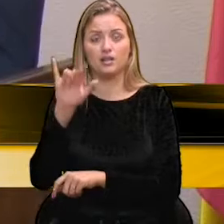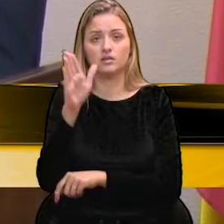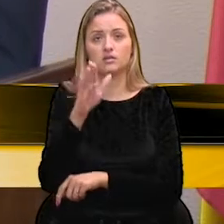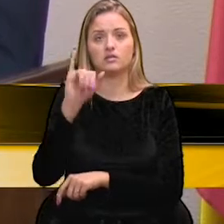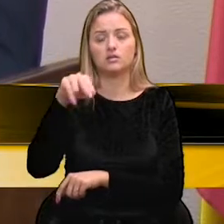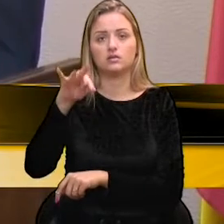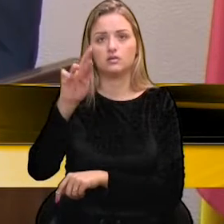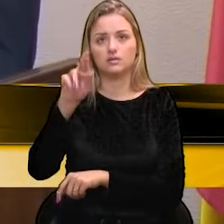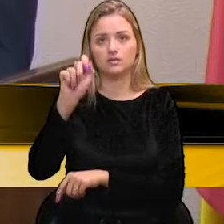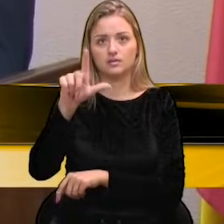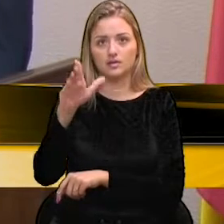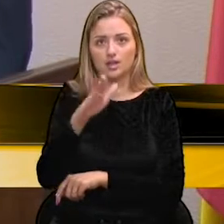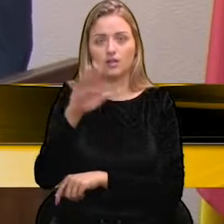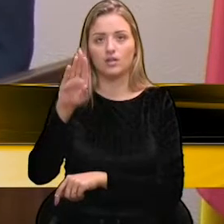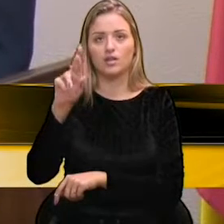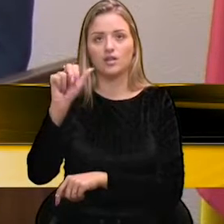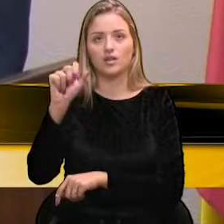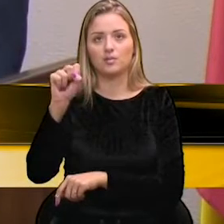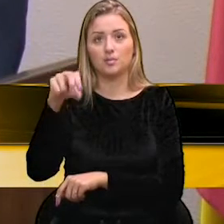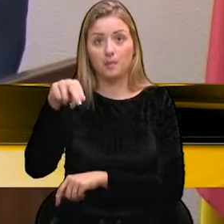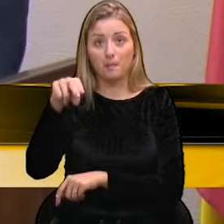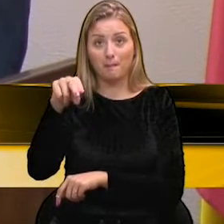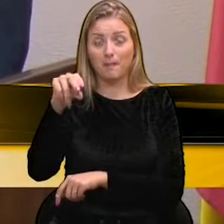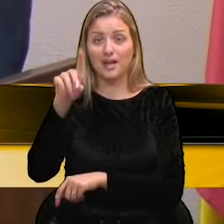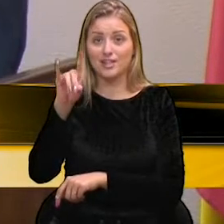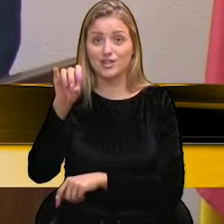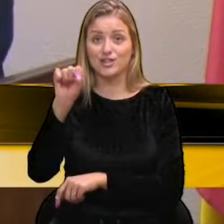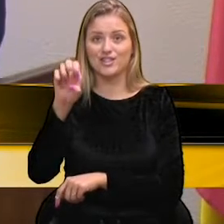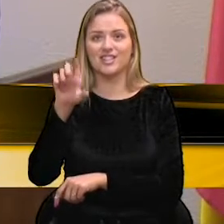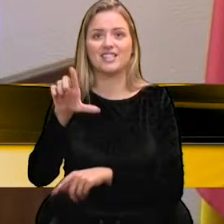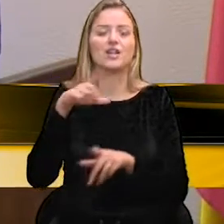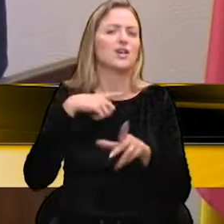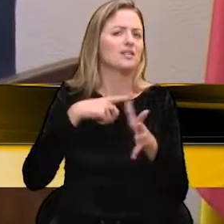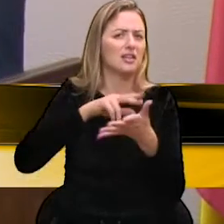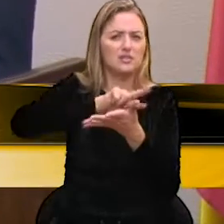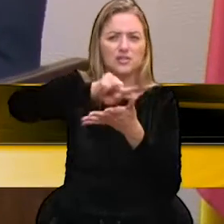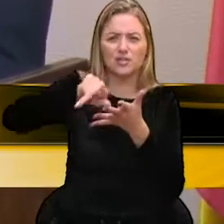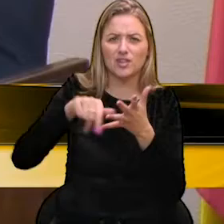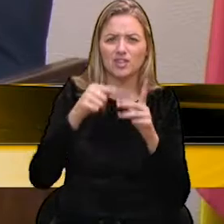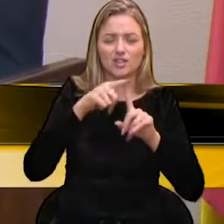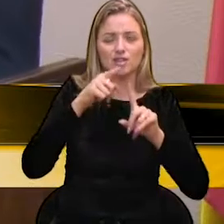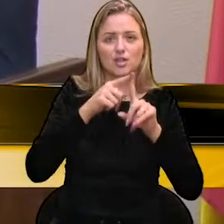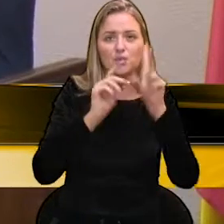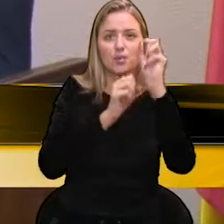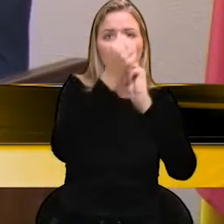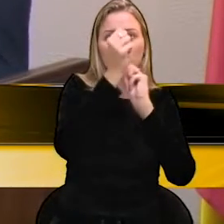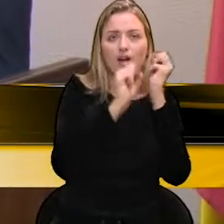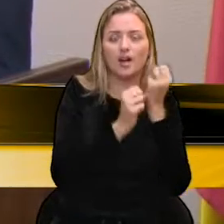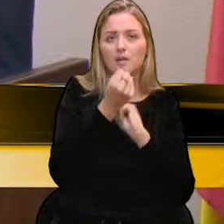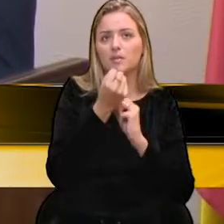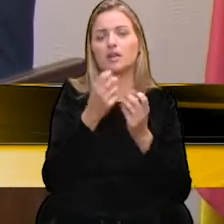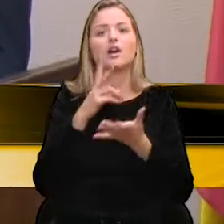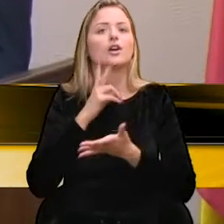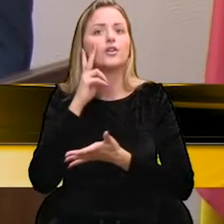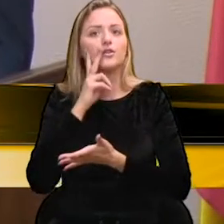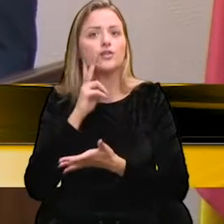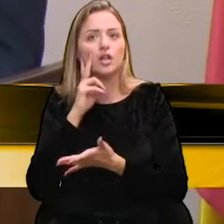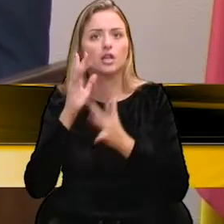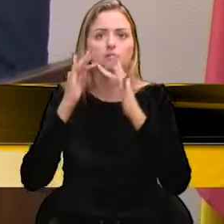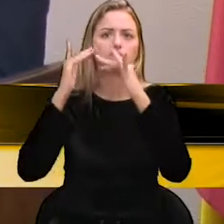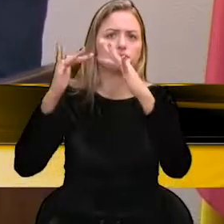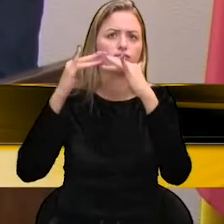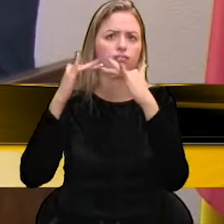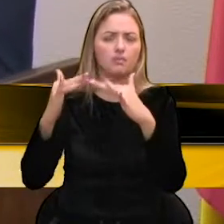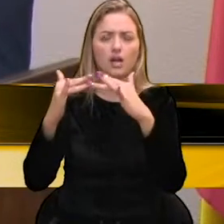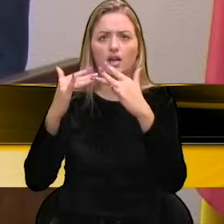Brasdiesel, enfim, nós temos todo tipo de indústria, desde a metalmecânica, moveleira, de calçados, vitivinícolas, máquinas